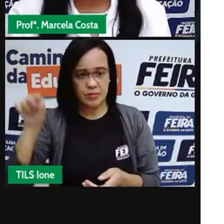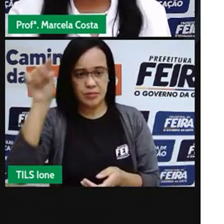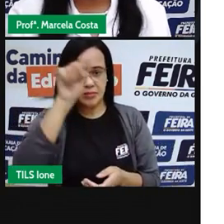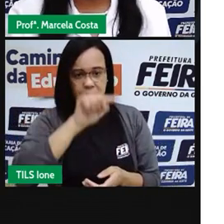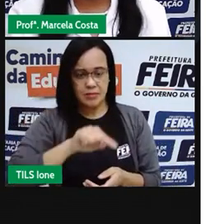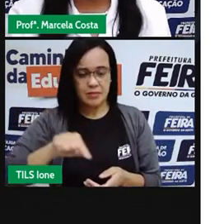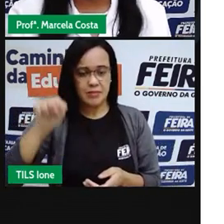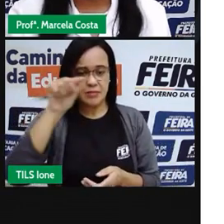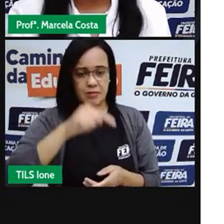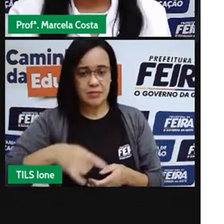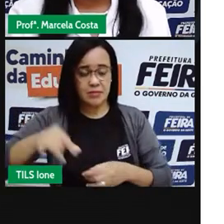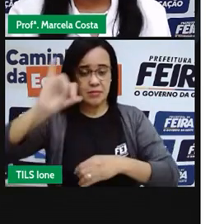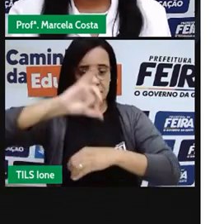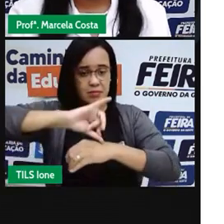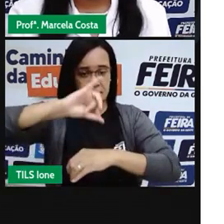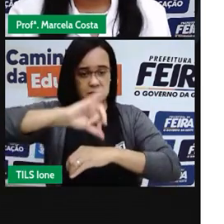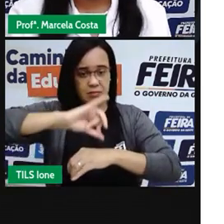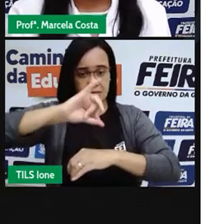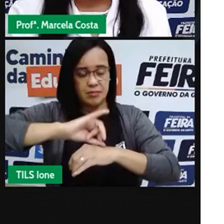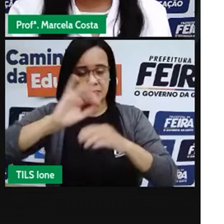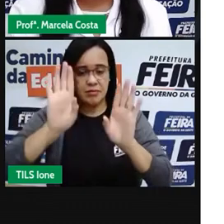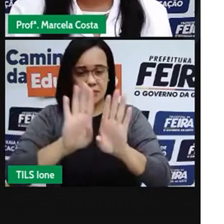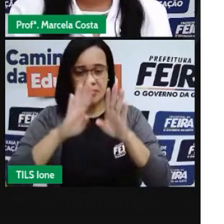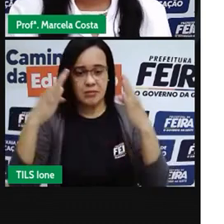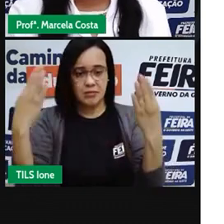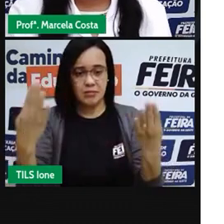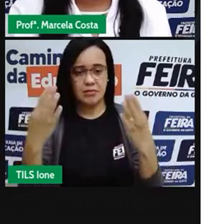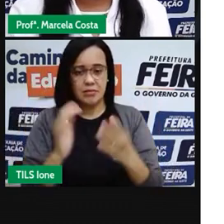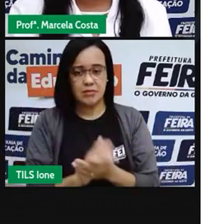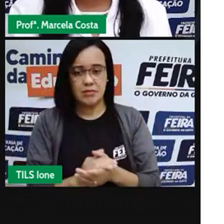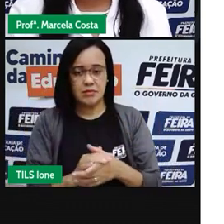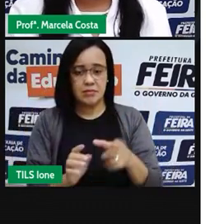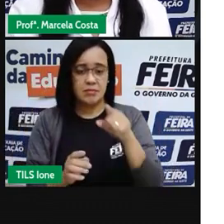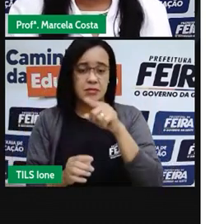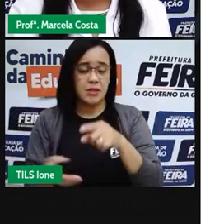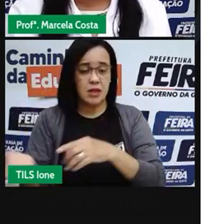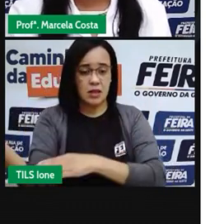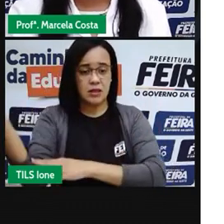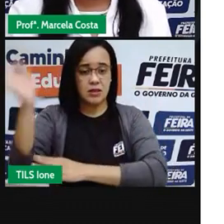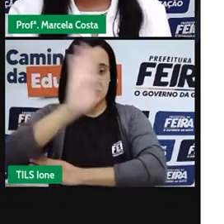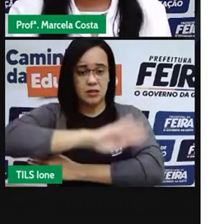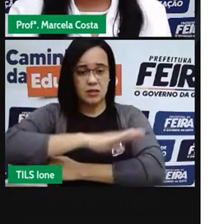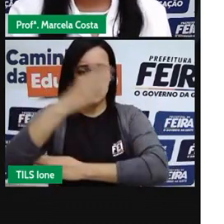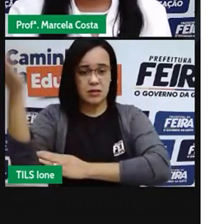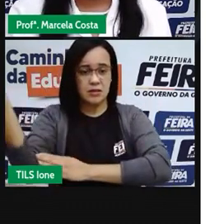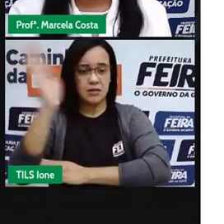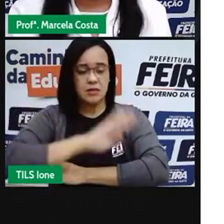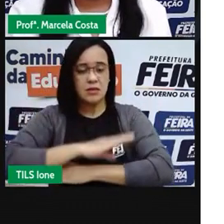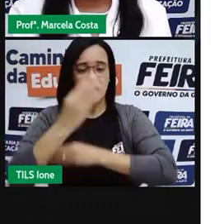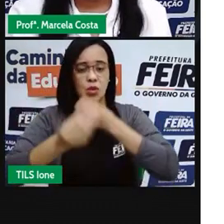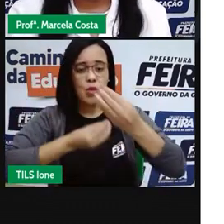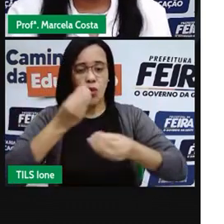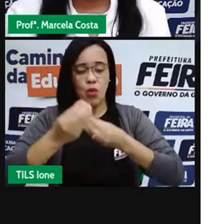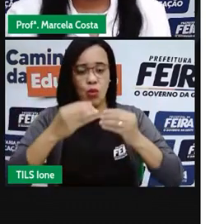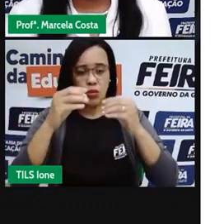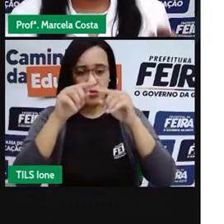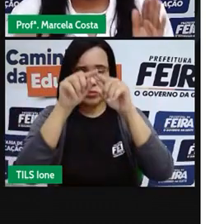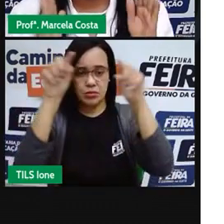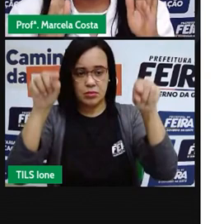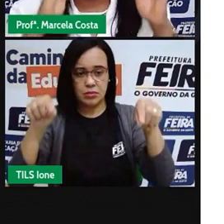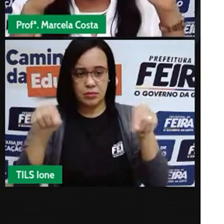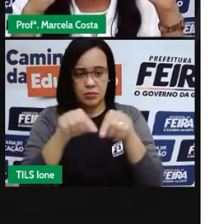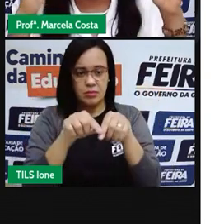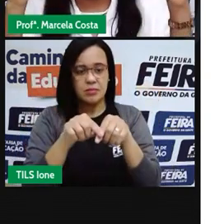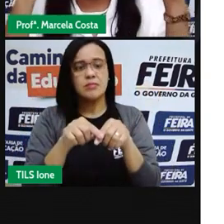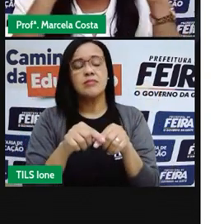nessa parte superior da porta. Enquanto que a janela, a parte superior é quadrada, né, ela tem